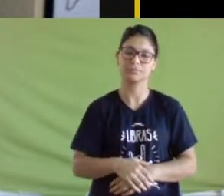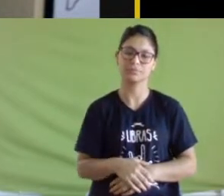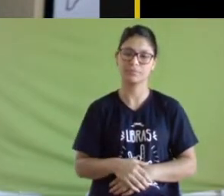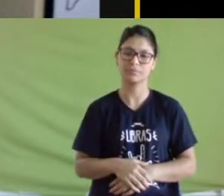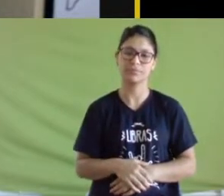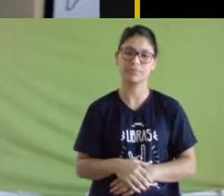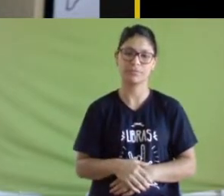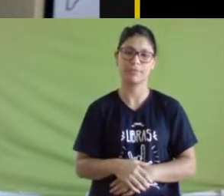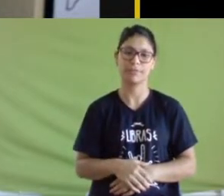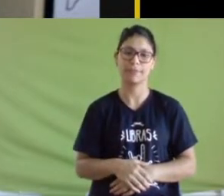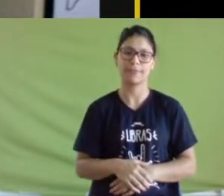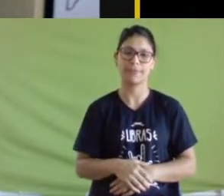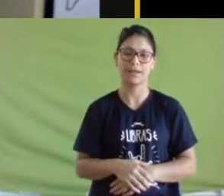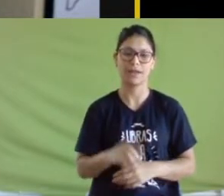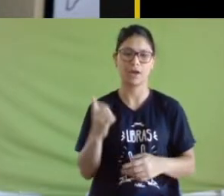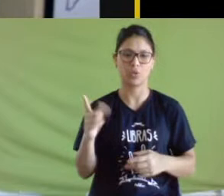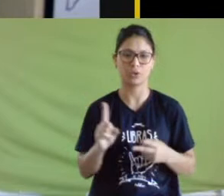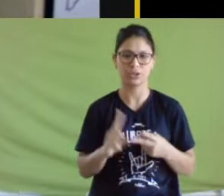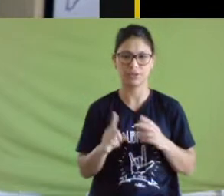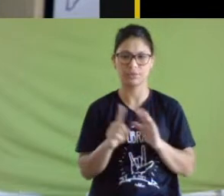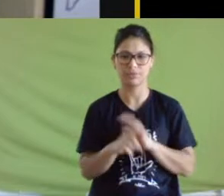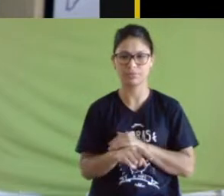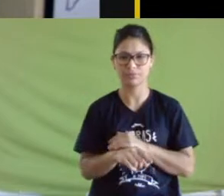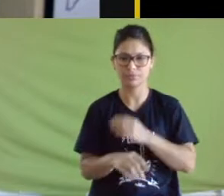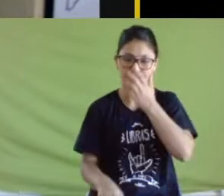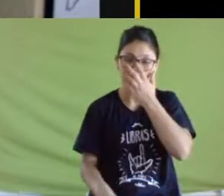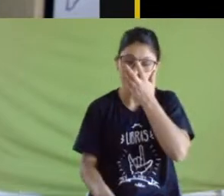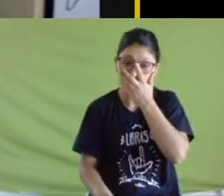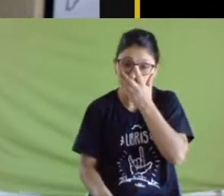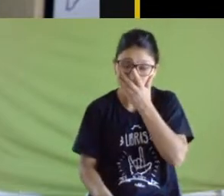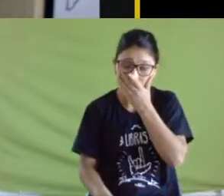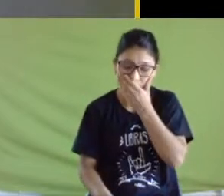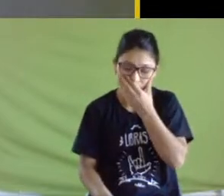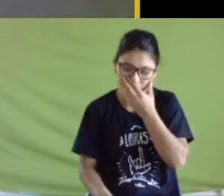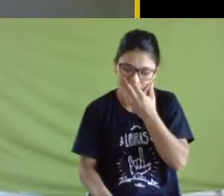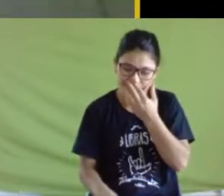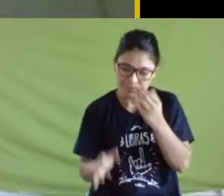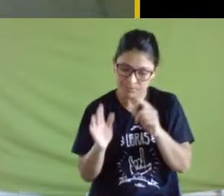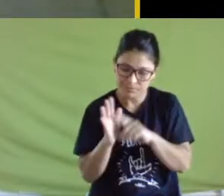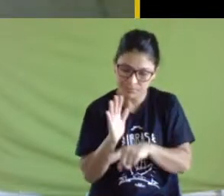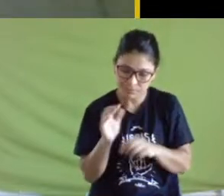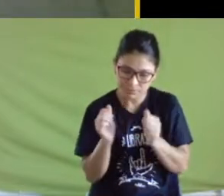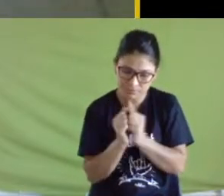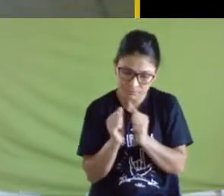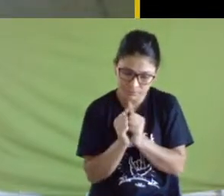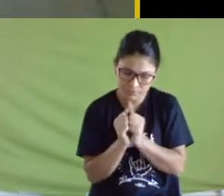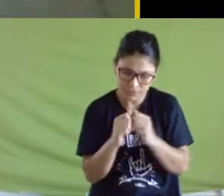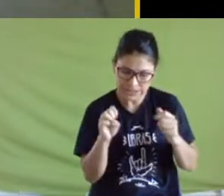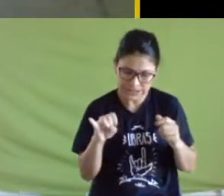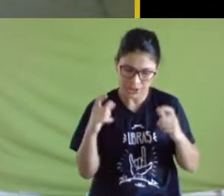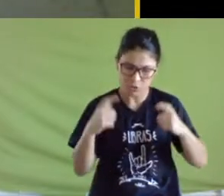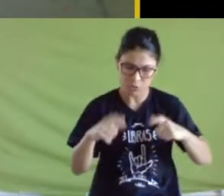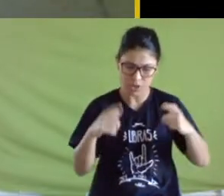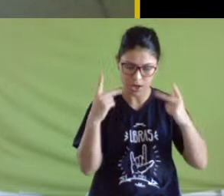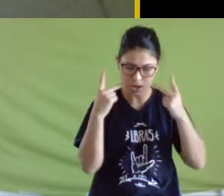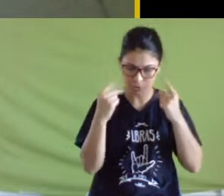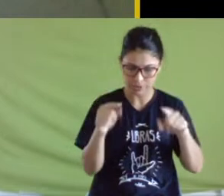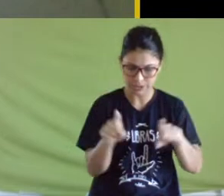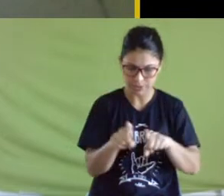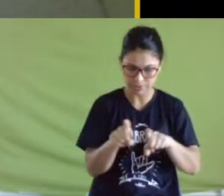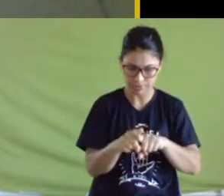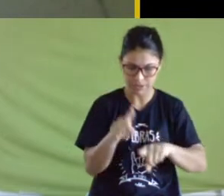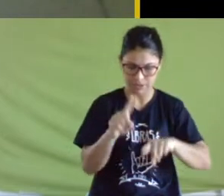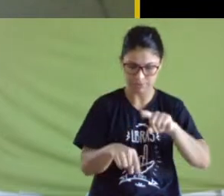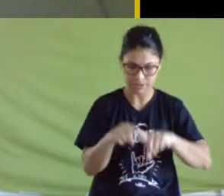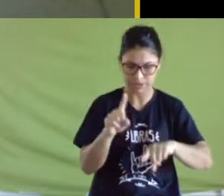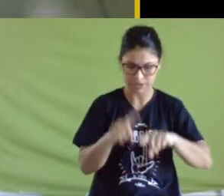é uma questão. A outra que você me fez era sobre... A pergunta estava junto, se o lugar comum também é matéria de deleite,